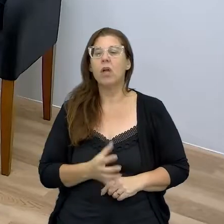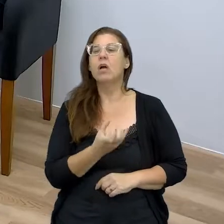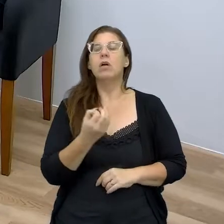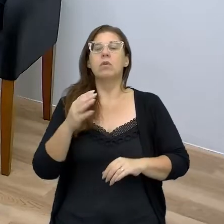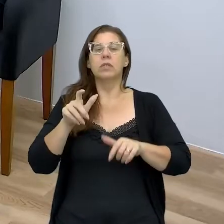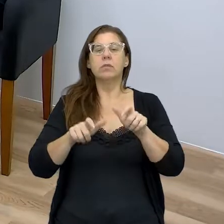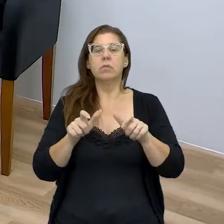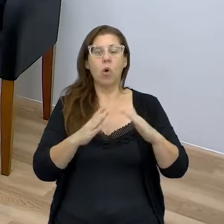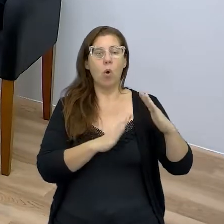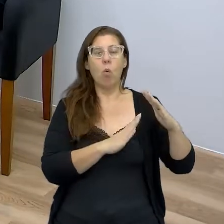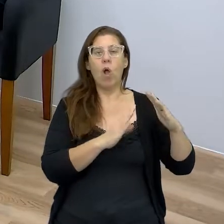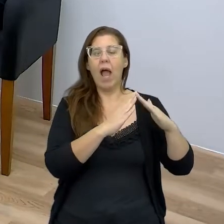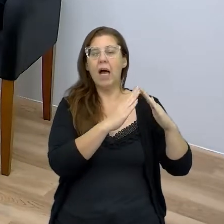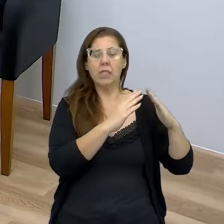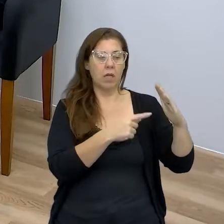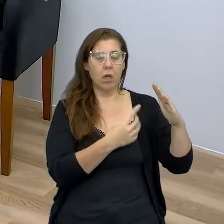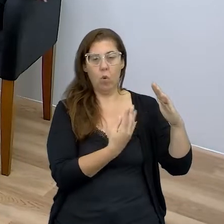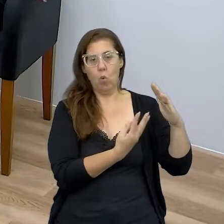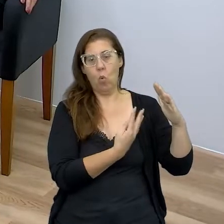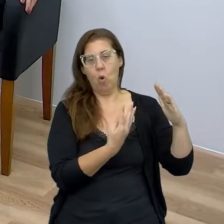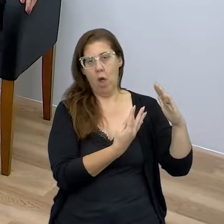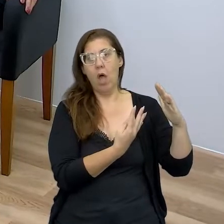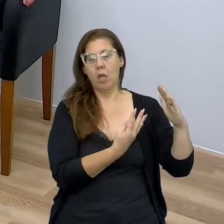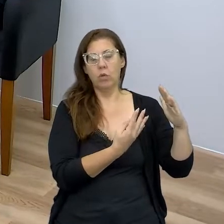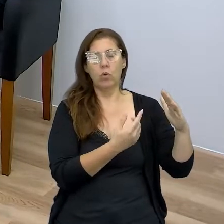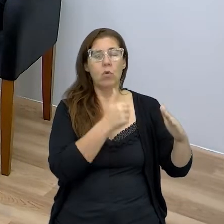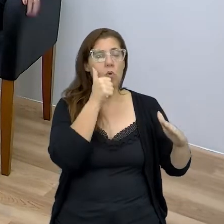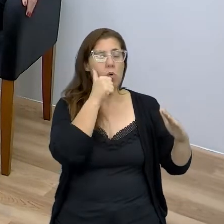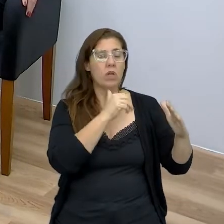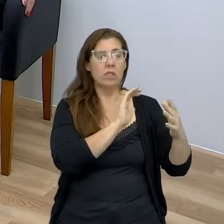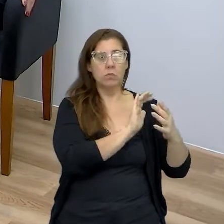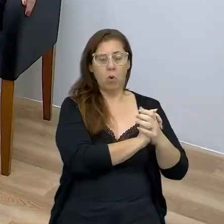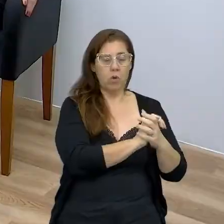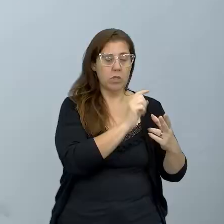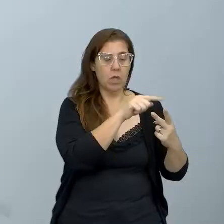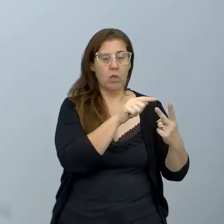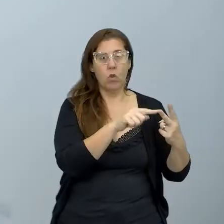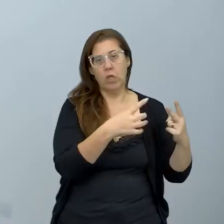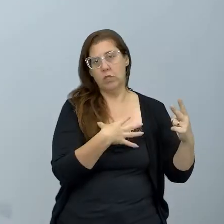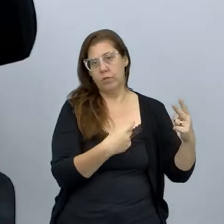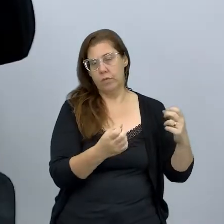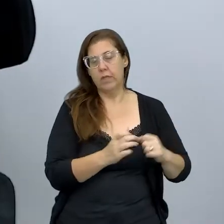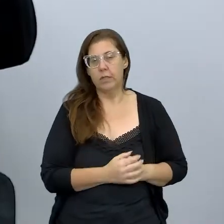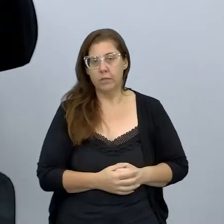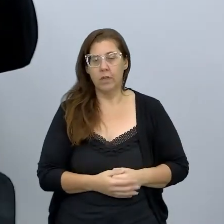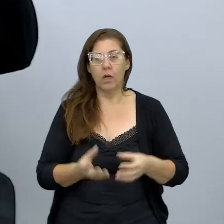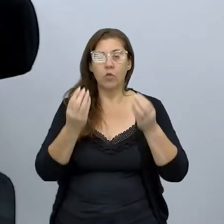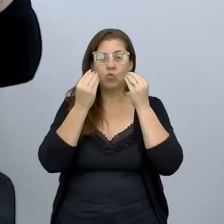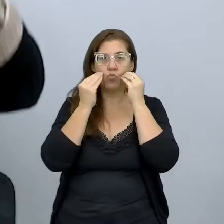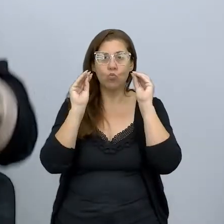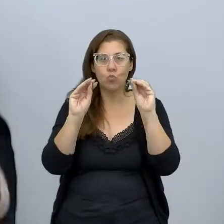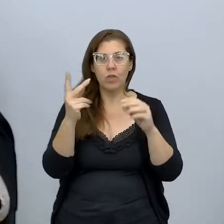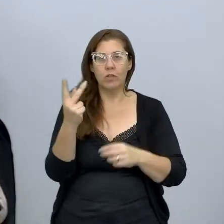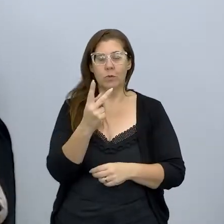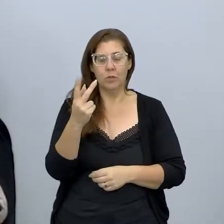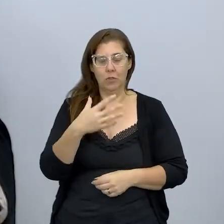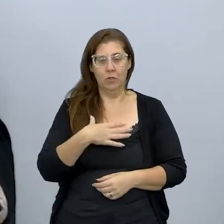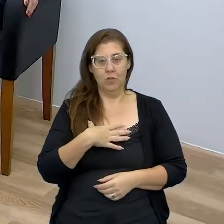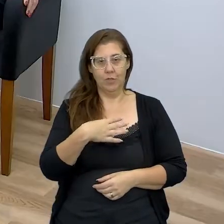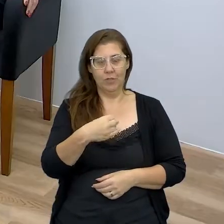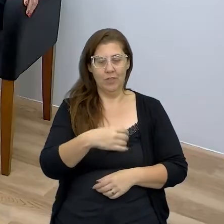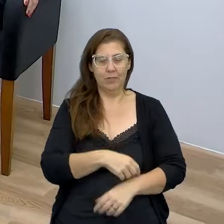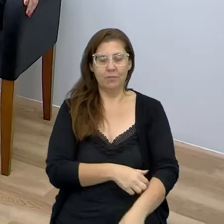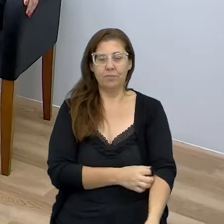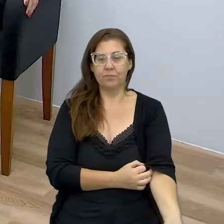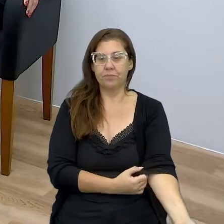pessoas? Na minha casa somos em quatro. Minha esposa, eu e meus dois filhos. Alice e o Paulo. Alice e o Paulo. Um beijo pra Alice e Paulo, né? Um beijo pros queridinhos